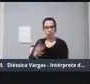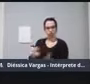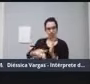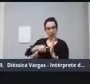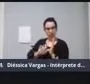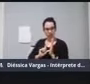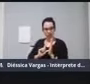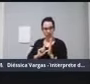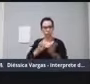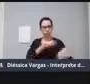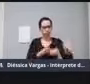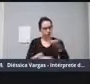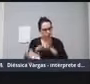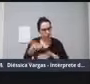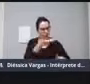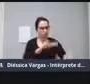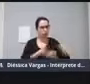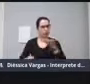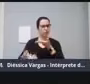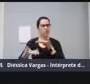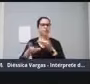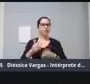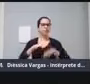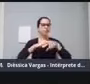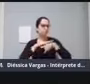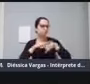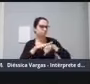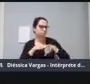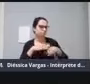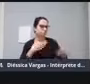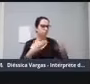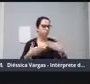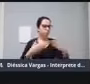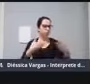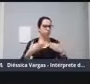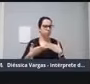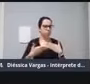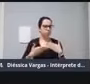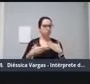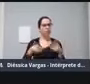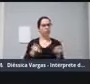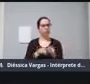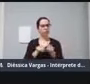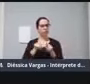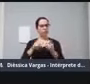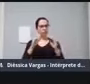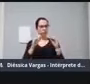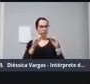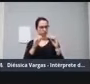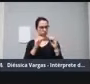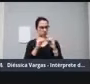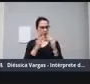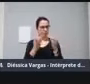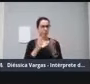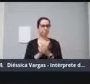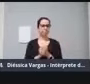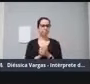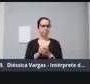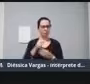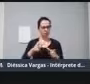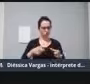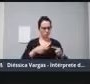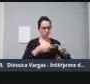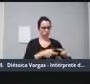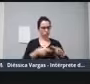Então, fazia toda essa troca e esse diálogo. E nesses modelos didáticos também, além dos modelos didáticos, nessas bandejas a